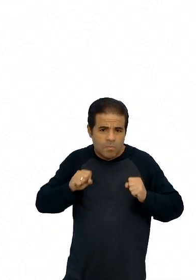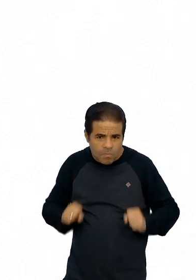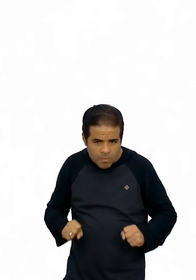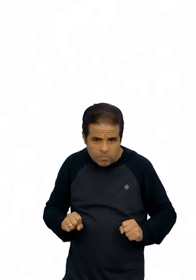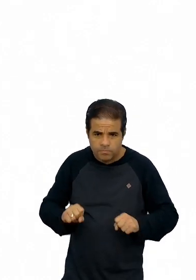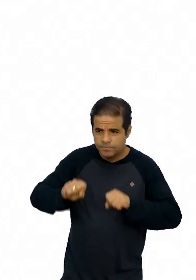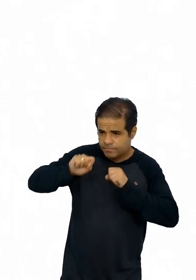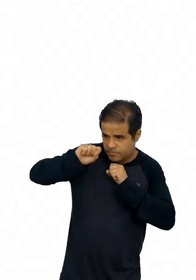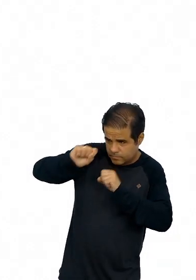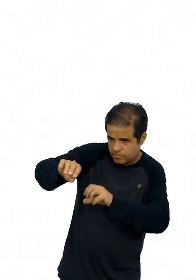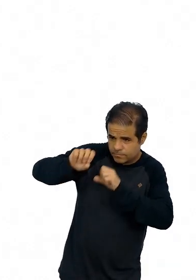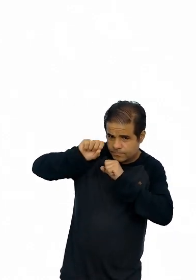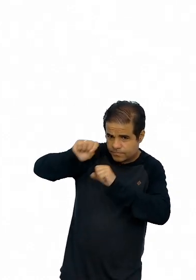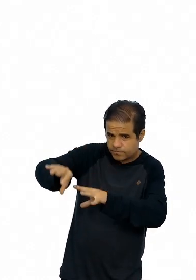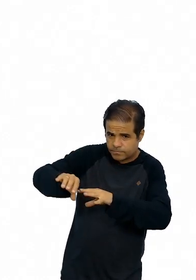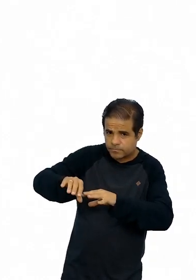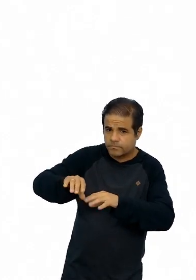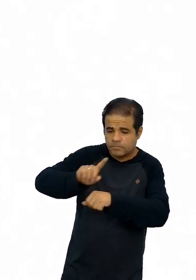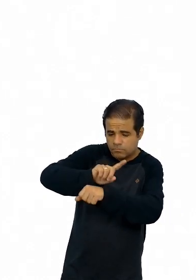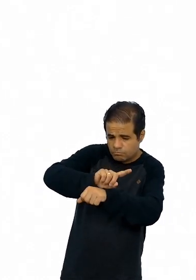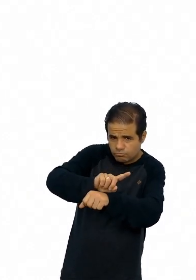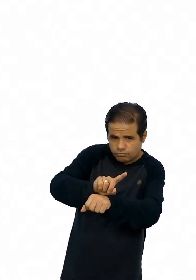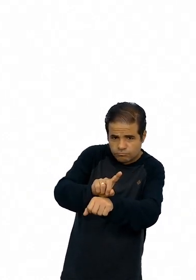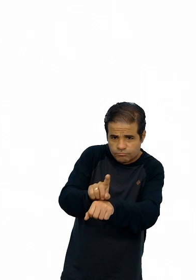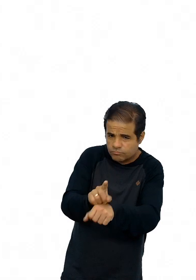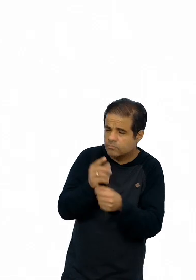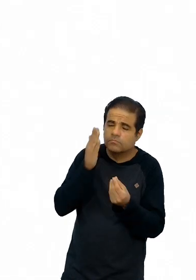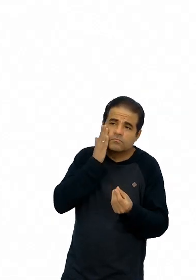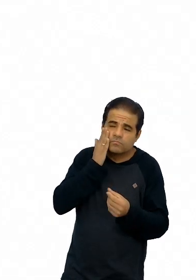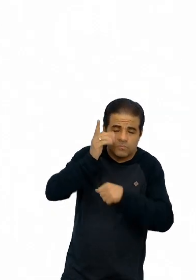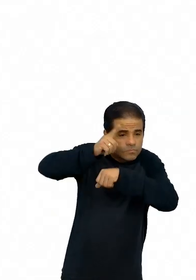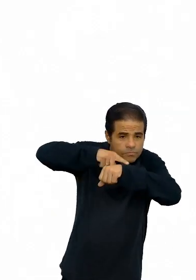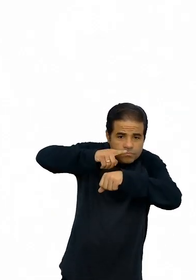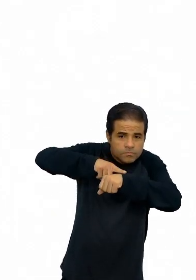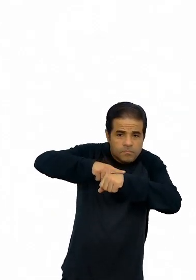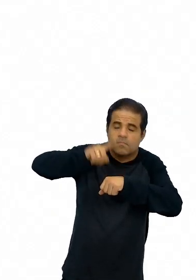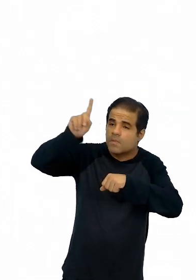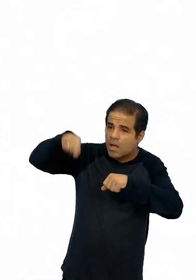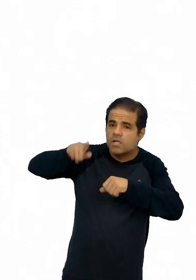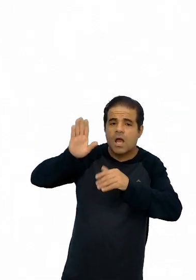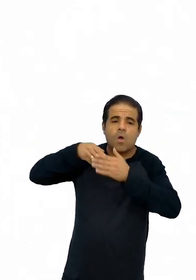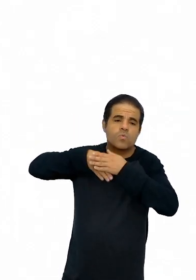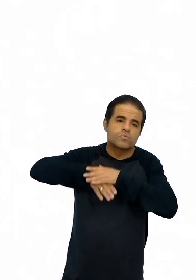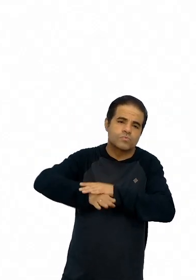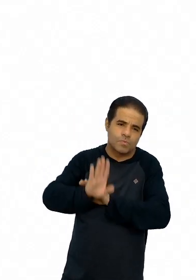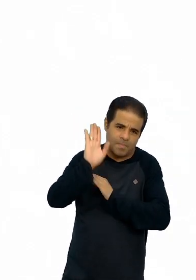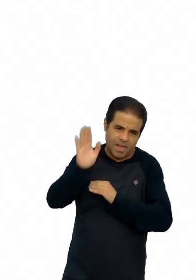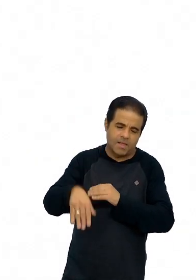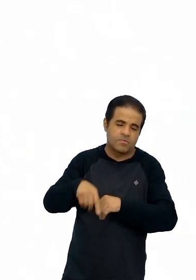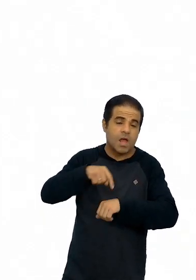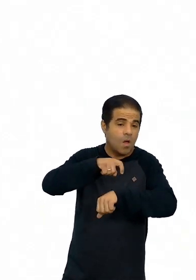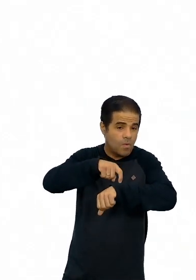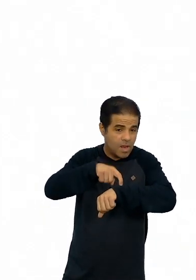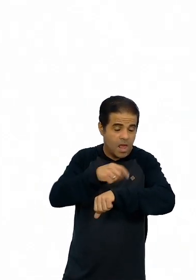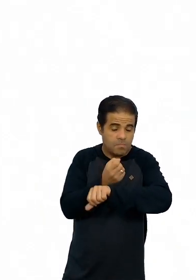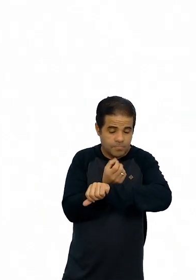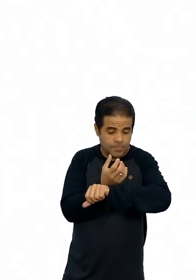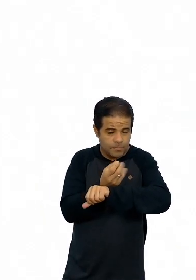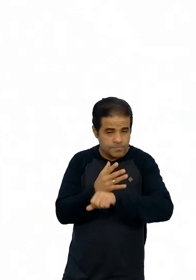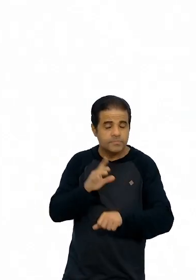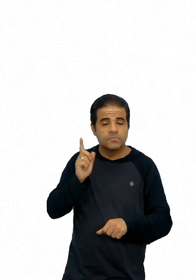ensinar como que a gente vê a hora nesse relógio, né? A gente sabendo que eles estão muito acostumados, né, com o digital,